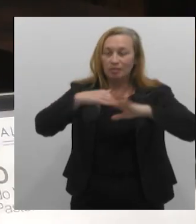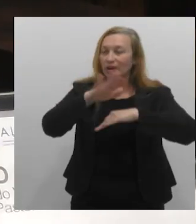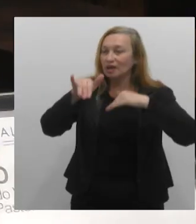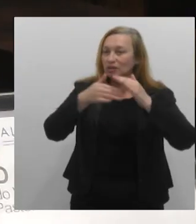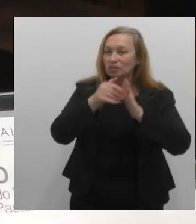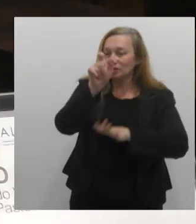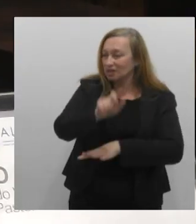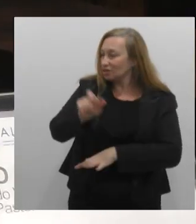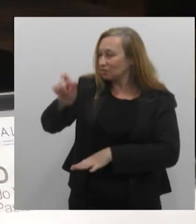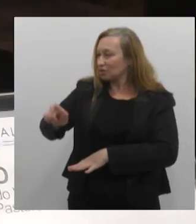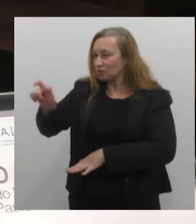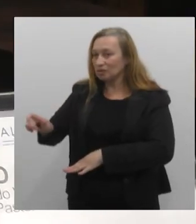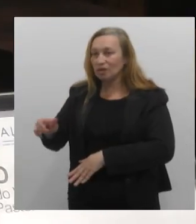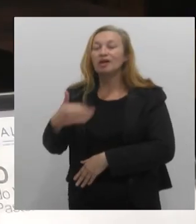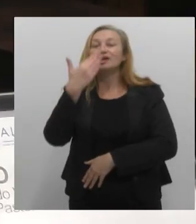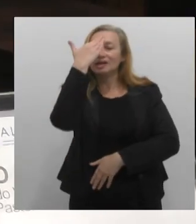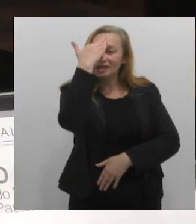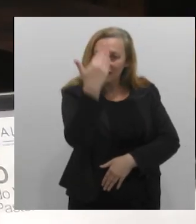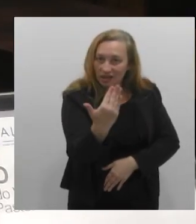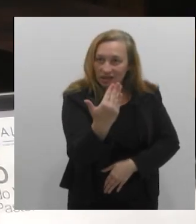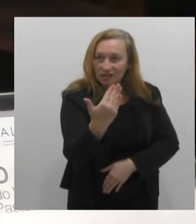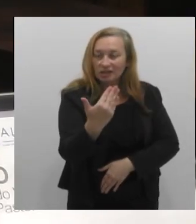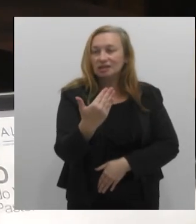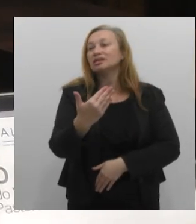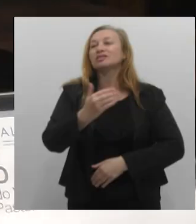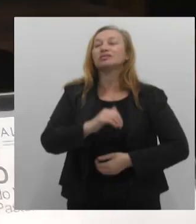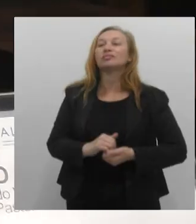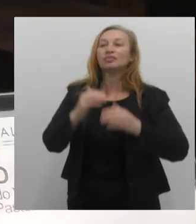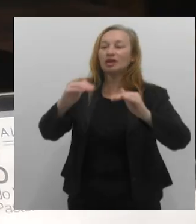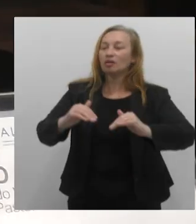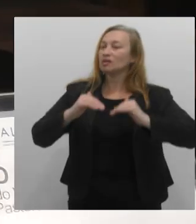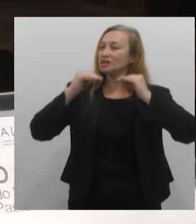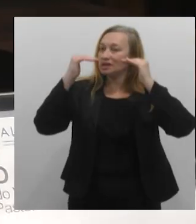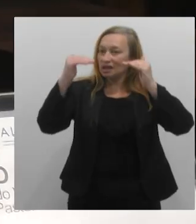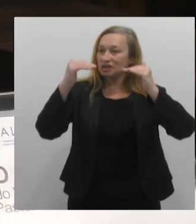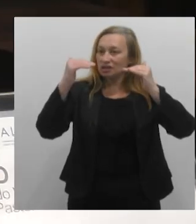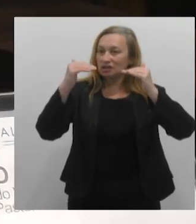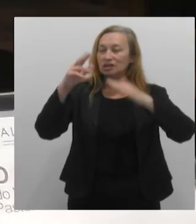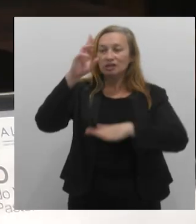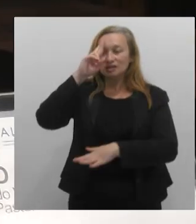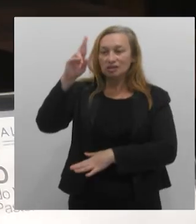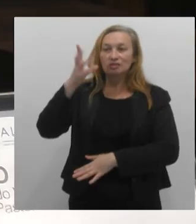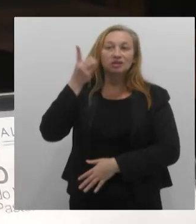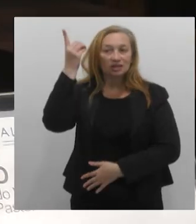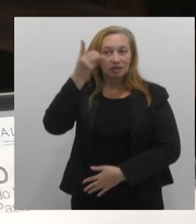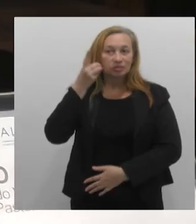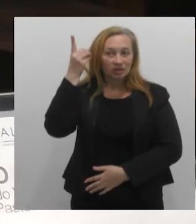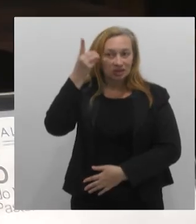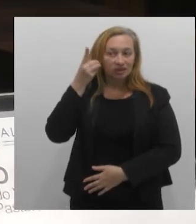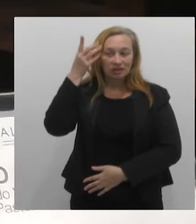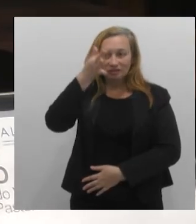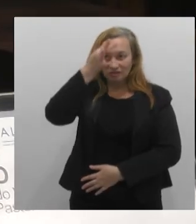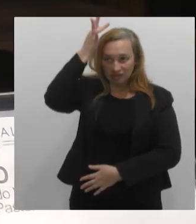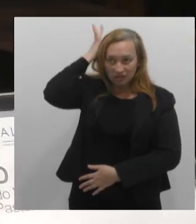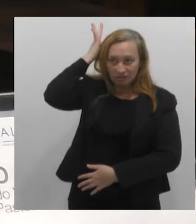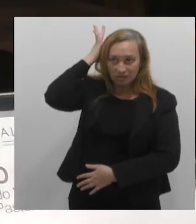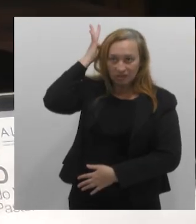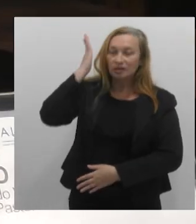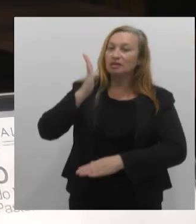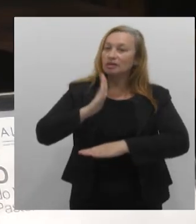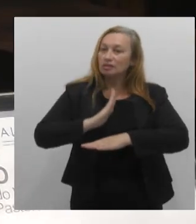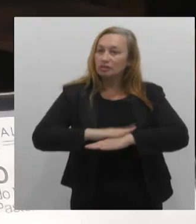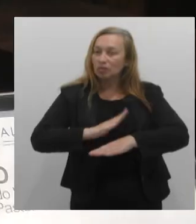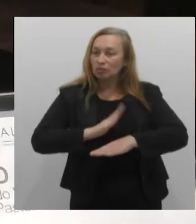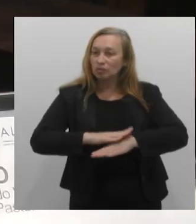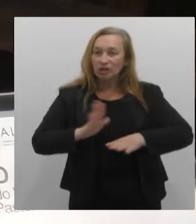corações. Gratidão ao excelentíssimo senhor deputado Fred Pacheco por